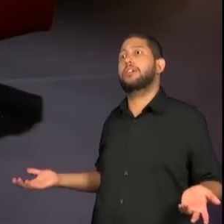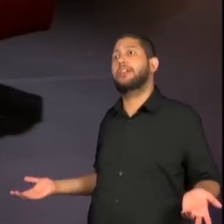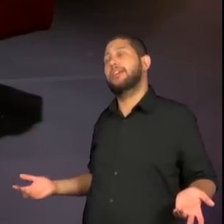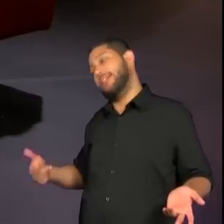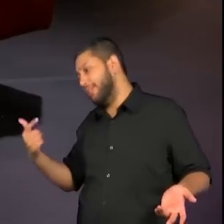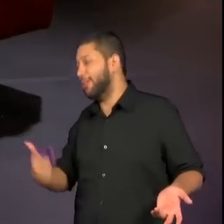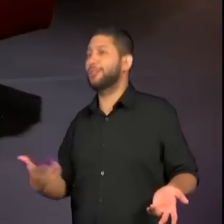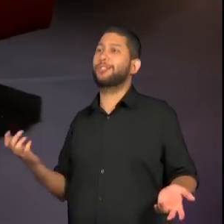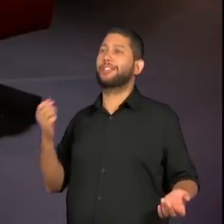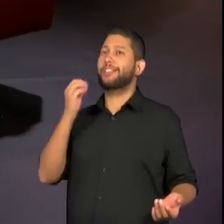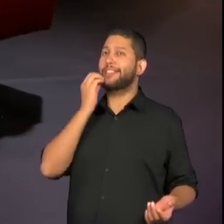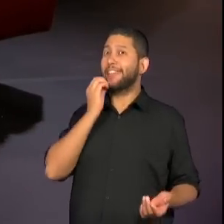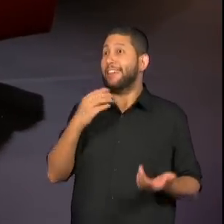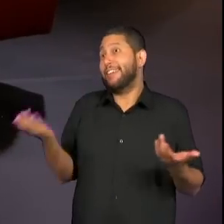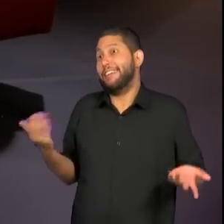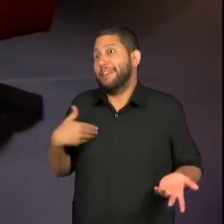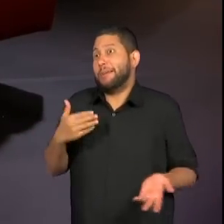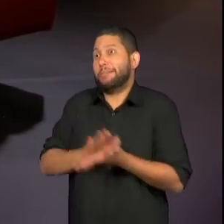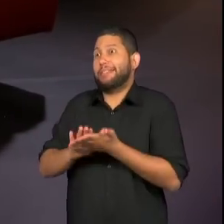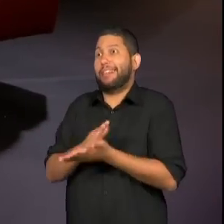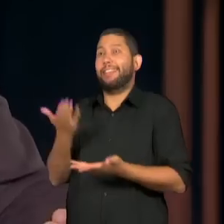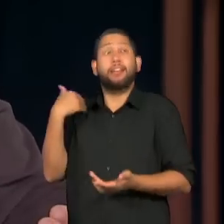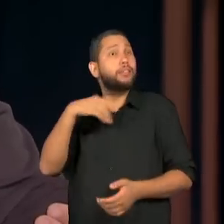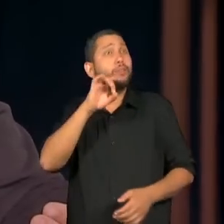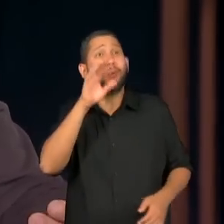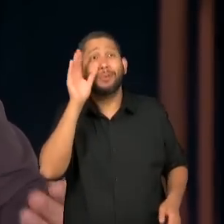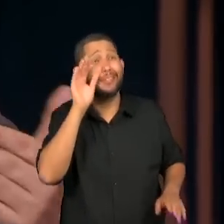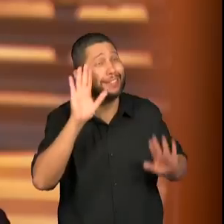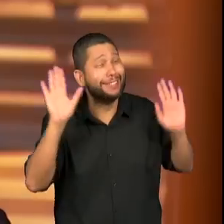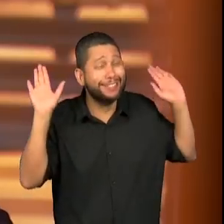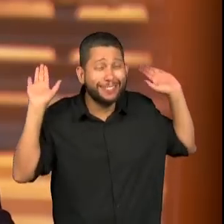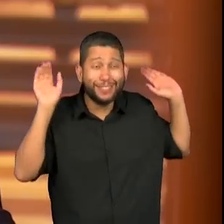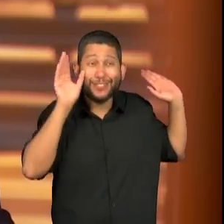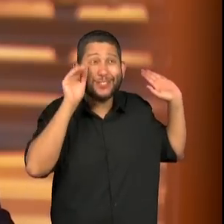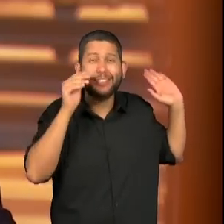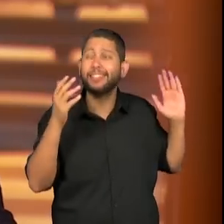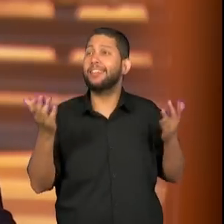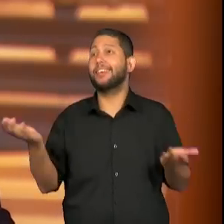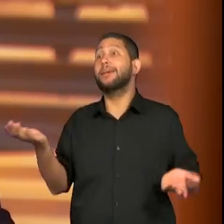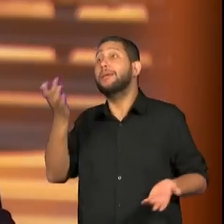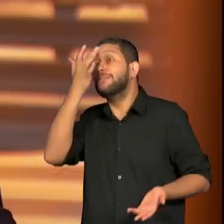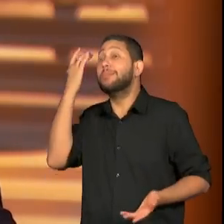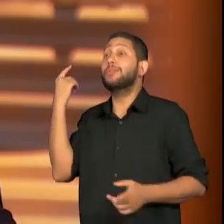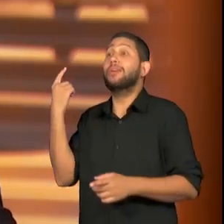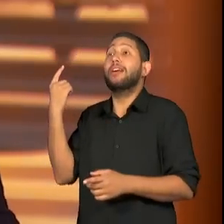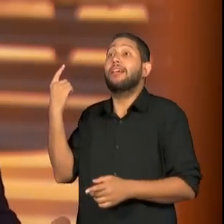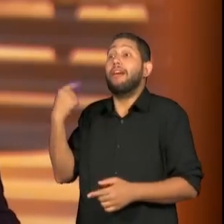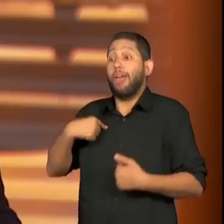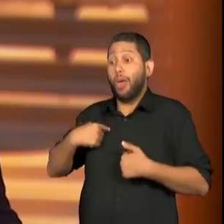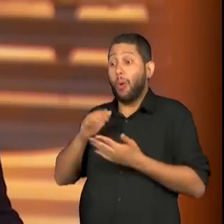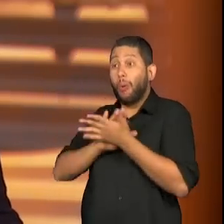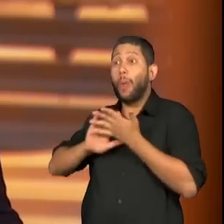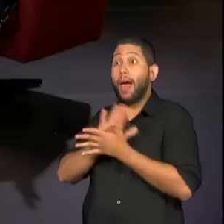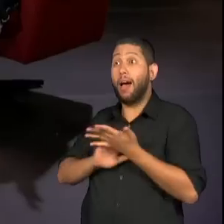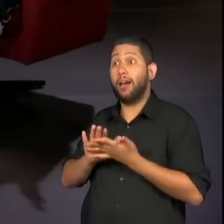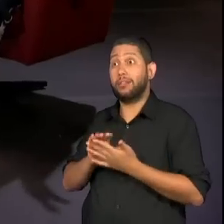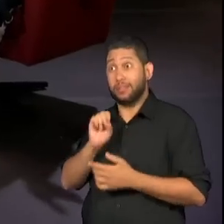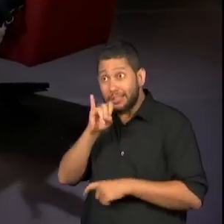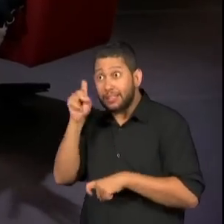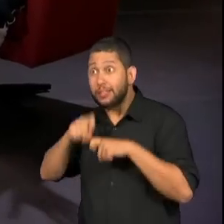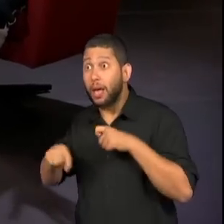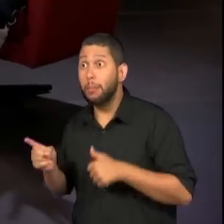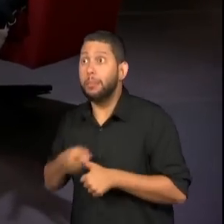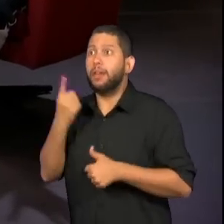só curiosidade. Eu não tinha nada. Curiosidade. Né? Curiosidade. Pô, Tais, pra quem não tinha nada, acontecer alguma coisa, opa, já